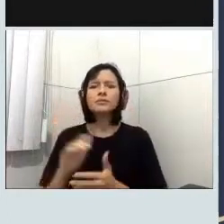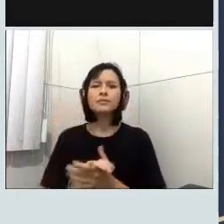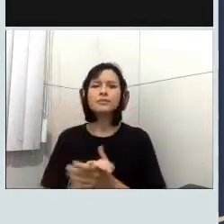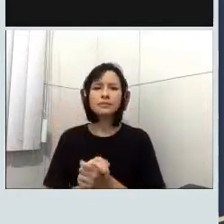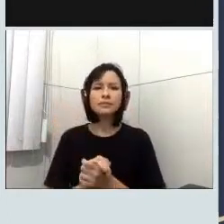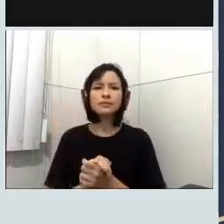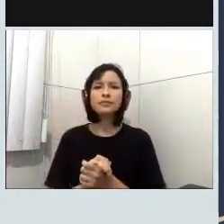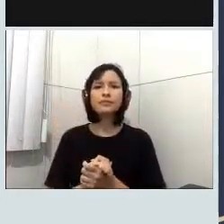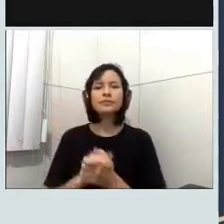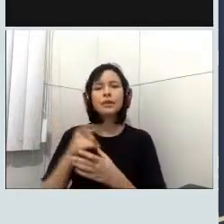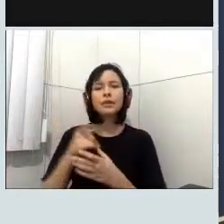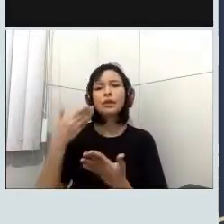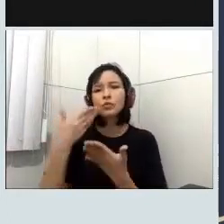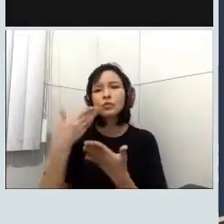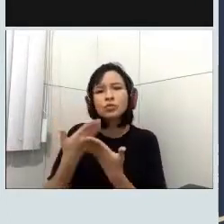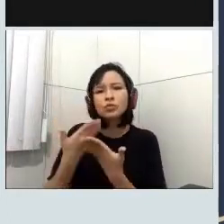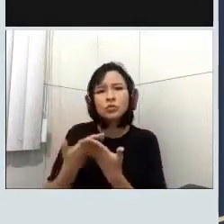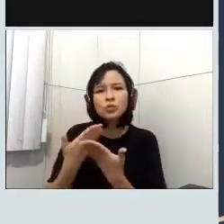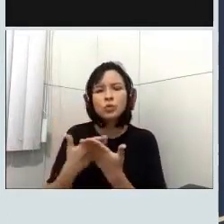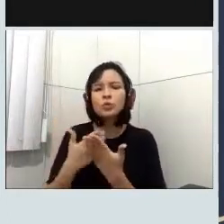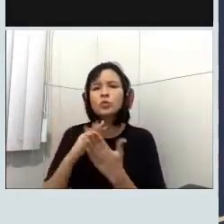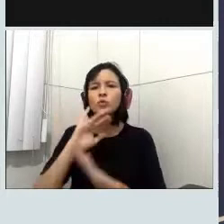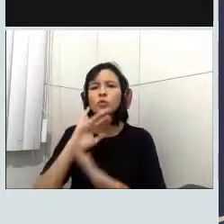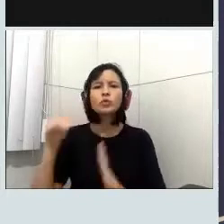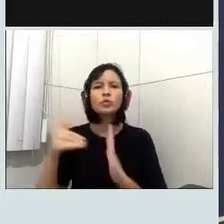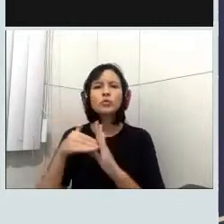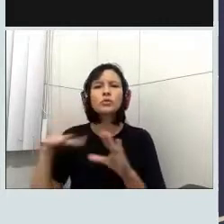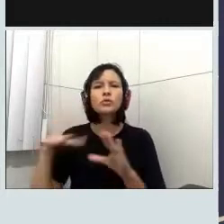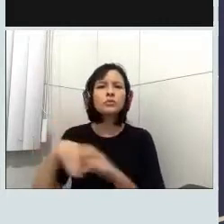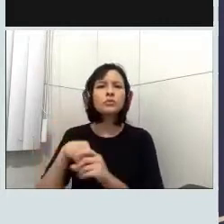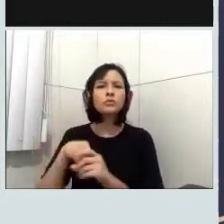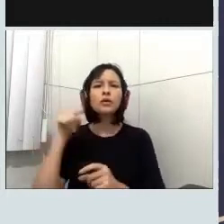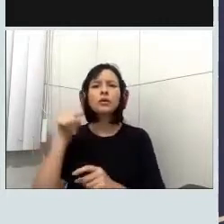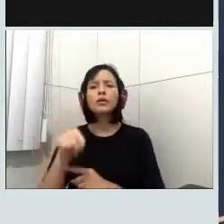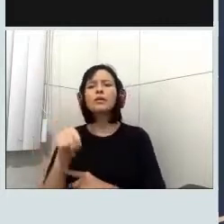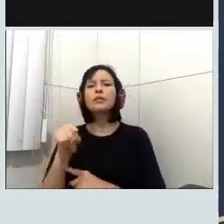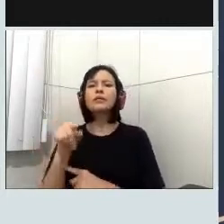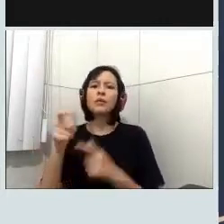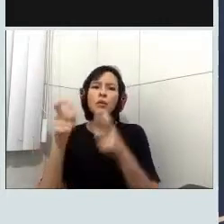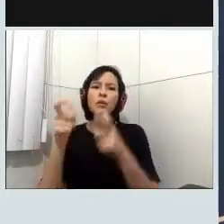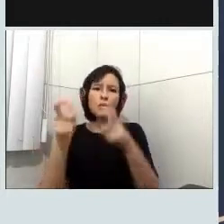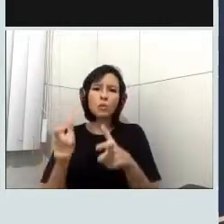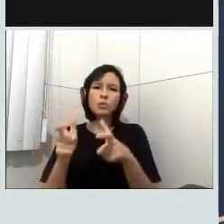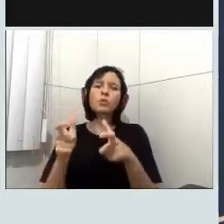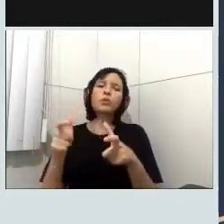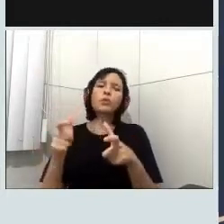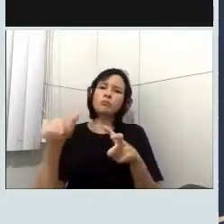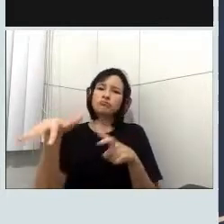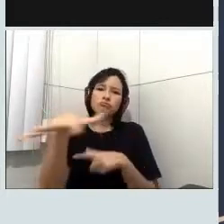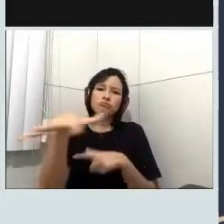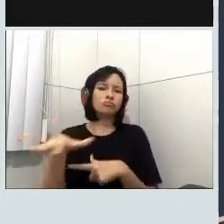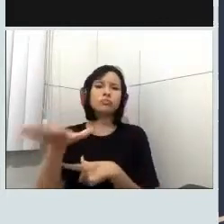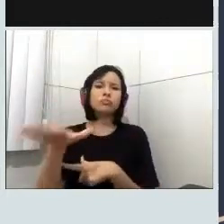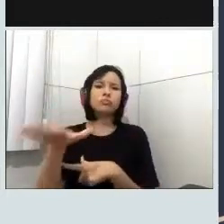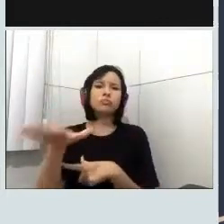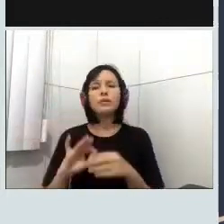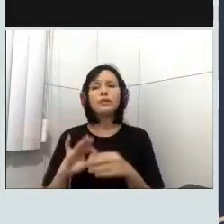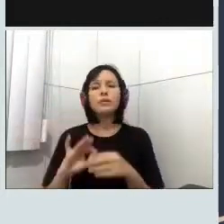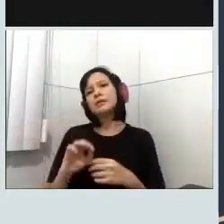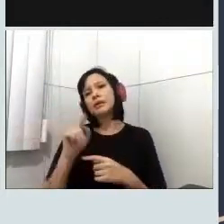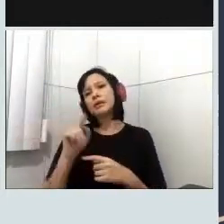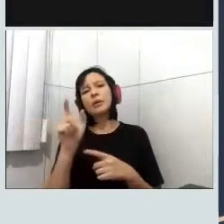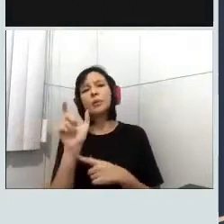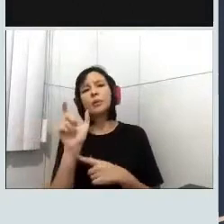ele estuda todas as coisas que ocupam um lugar no espaço. E o termo geometria,